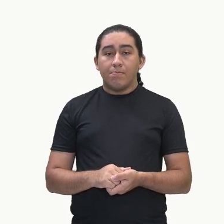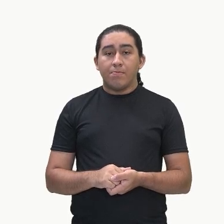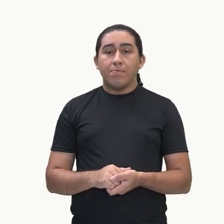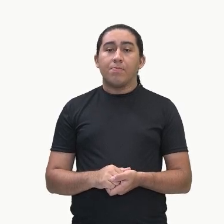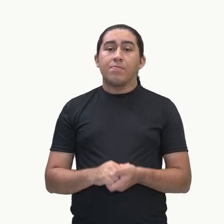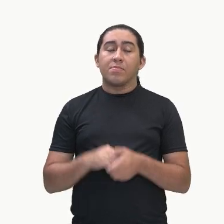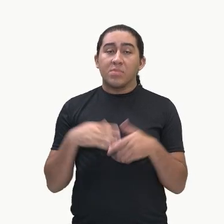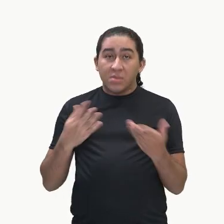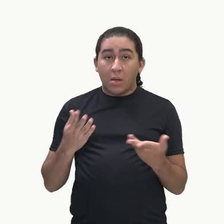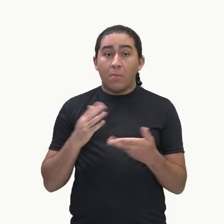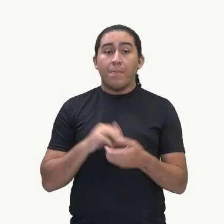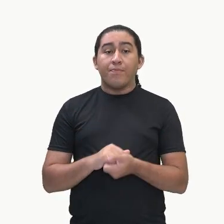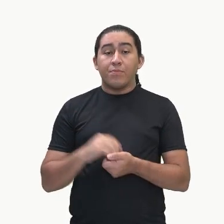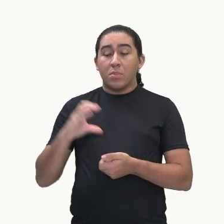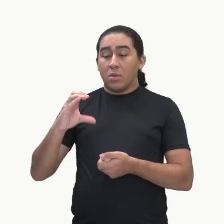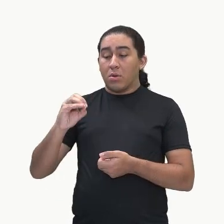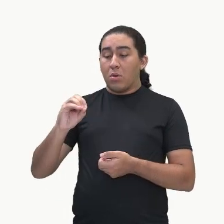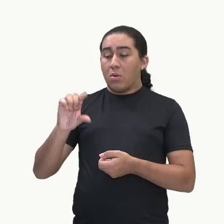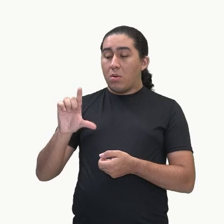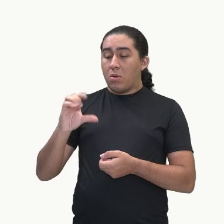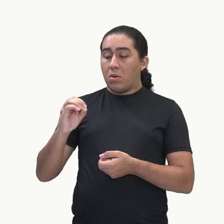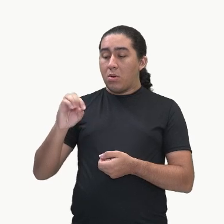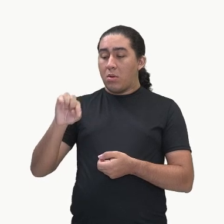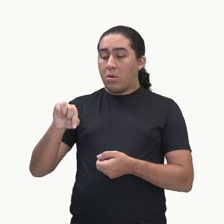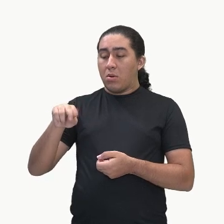umedecido. Coloque